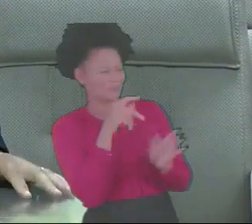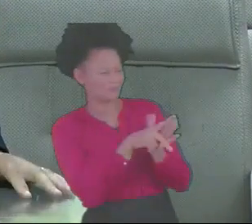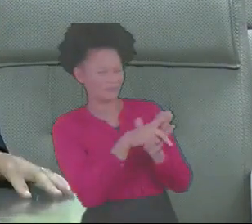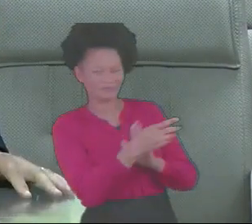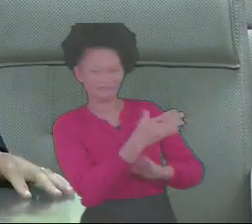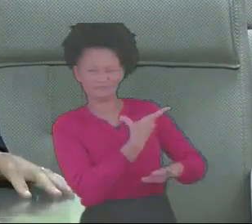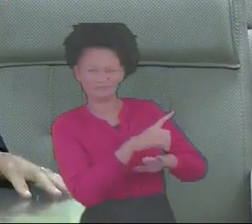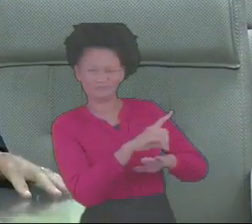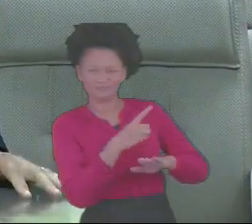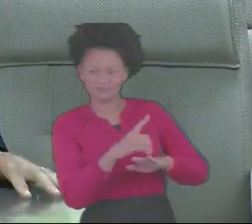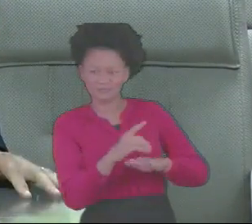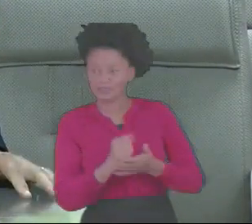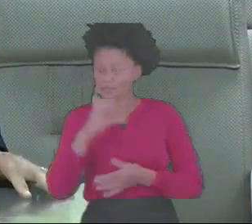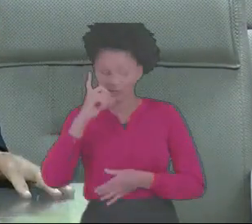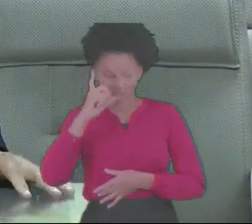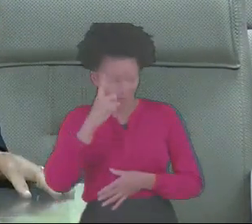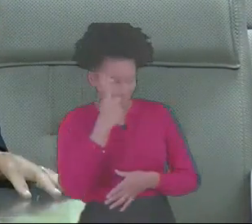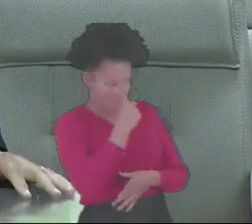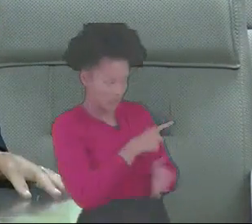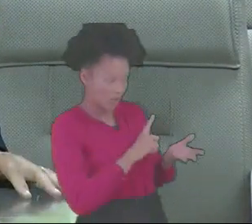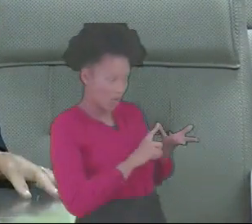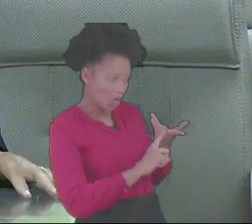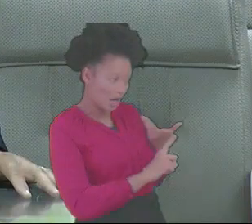contra os amalequitas